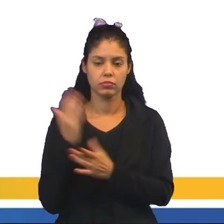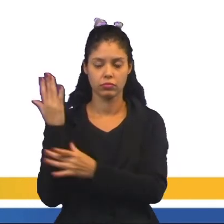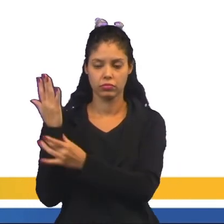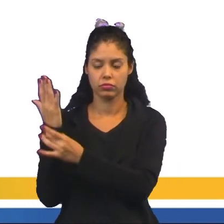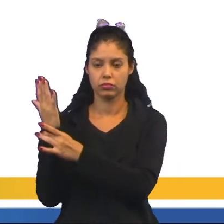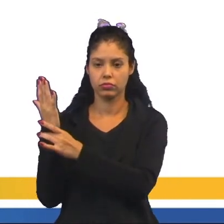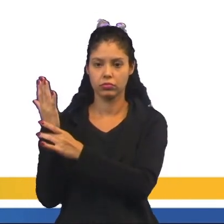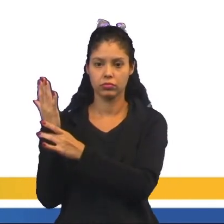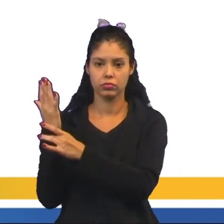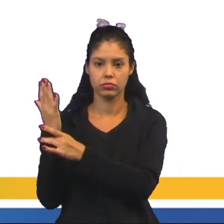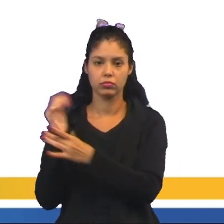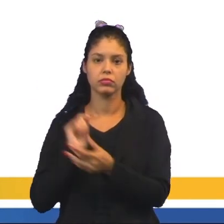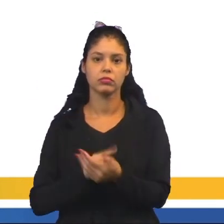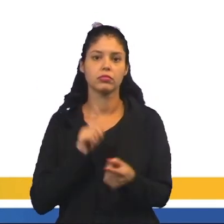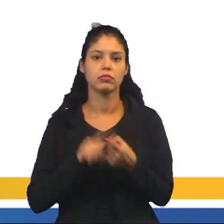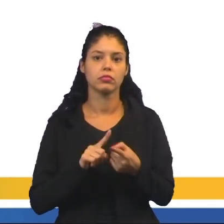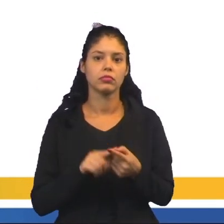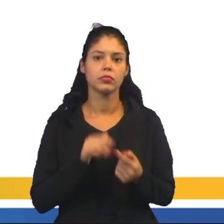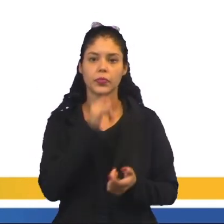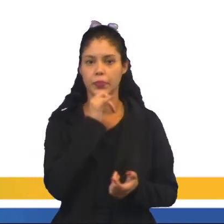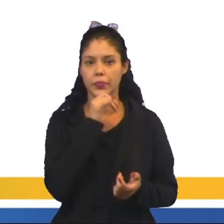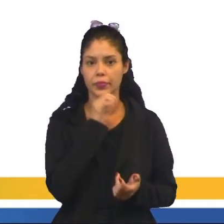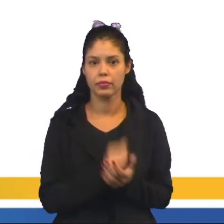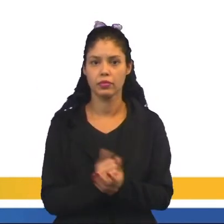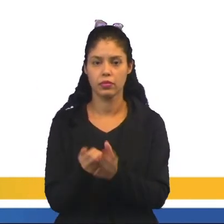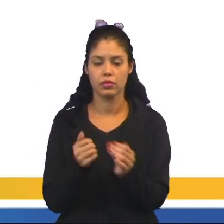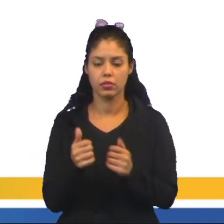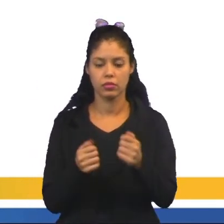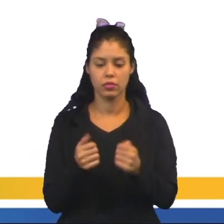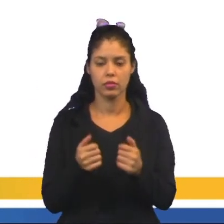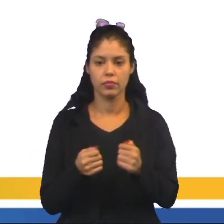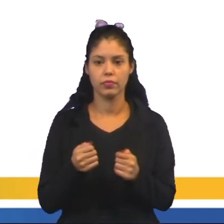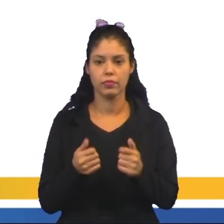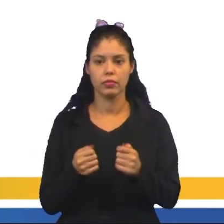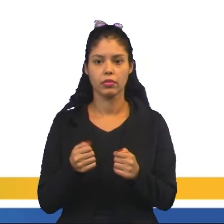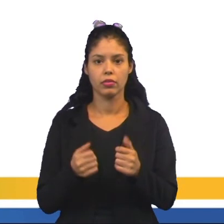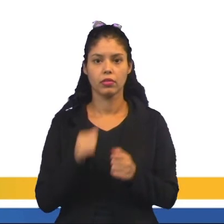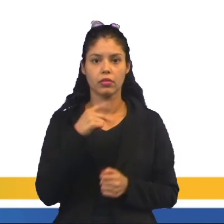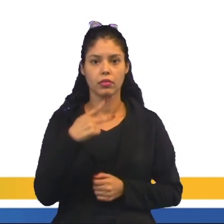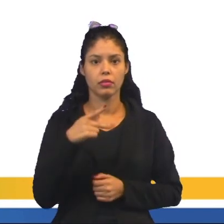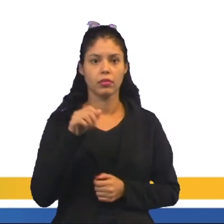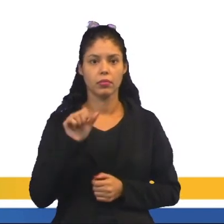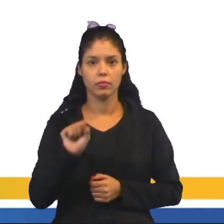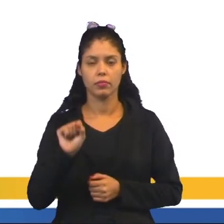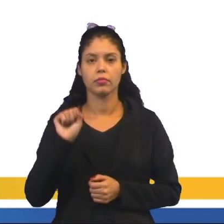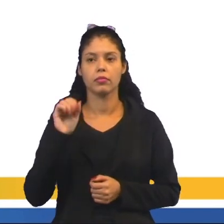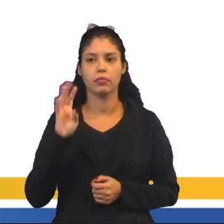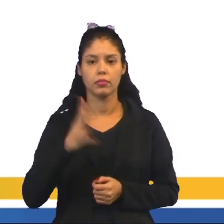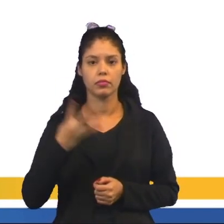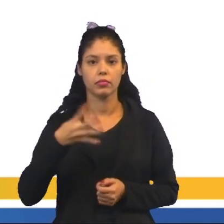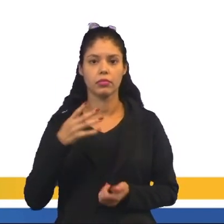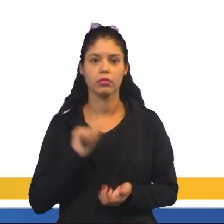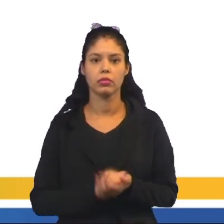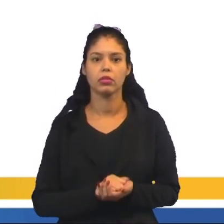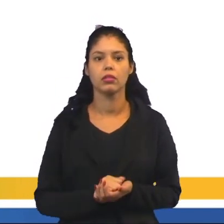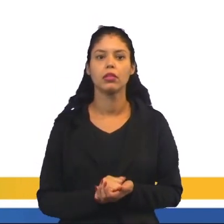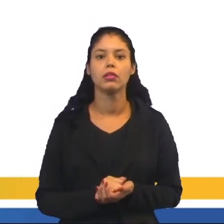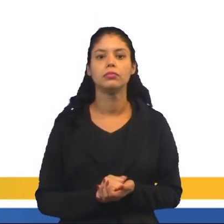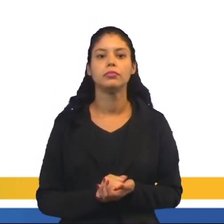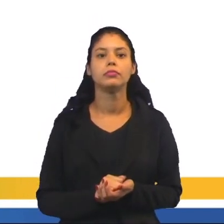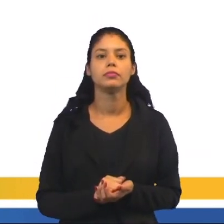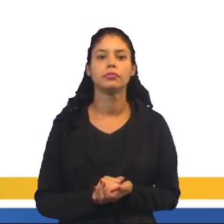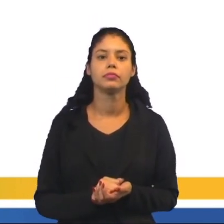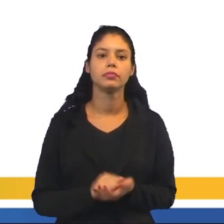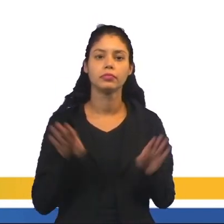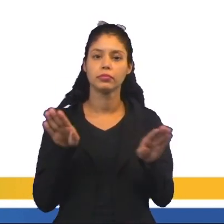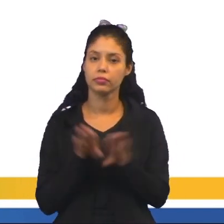né? Exatamente. Aí ele está dando um exemplo para quem usa o PS4, né, usa o PlayStation,